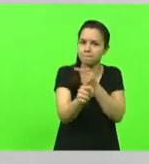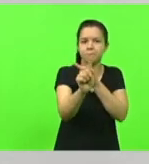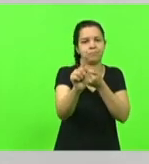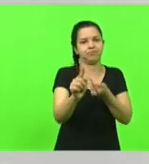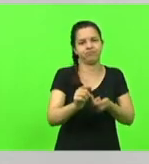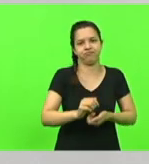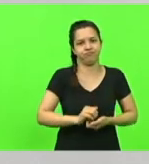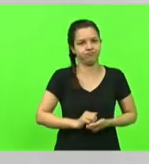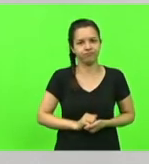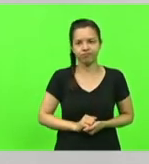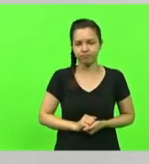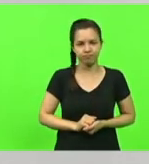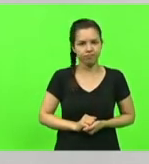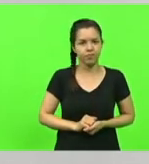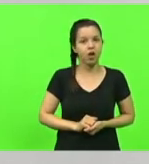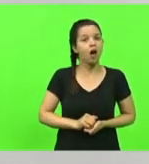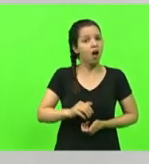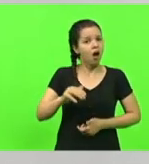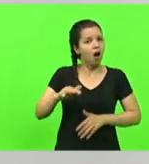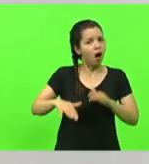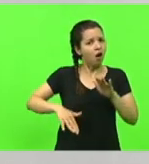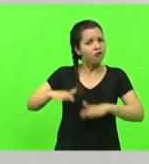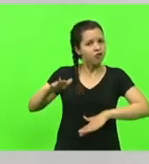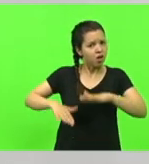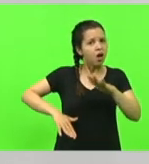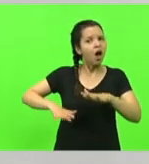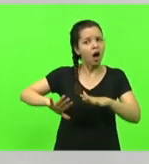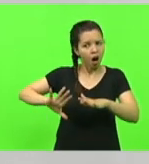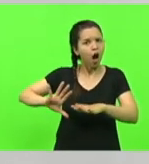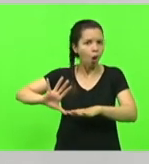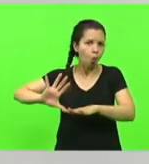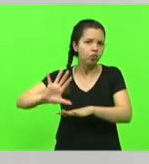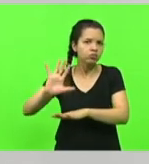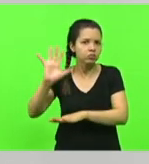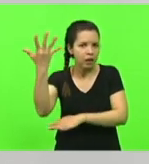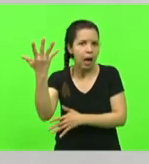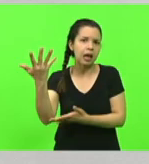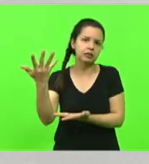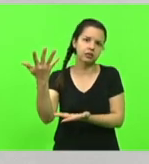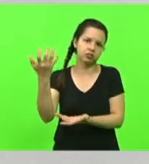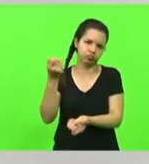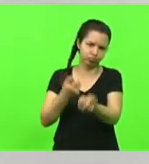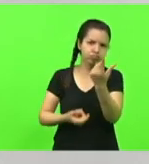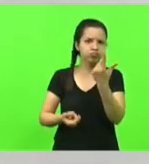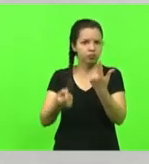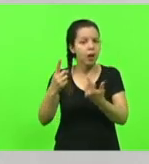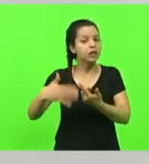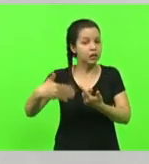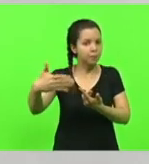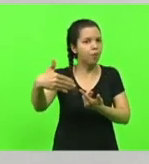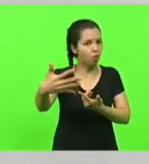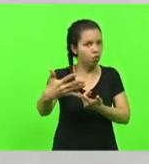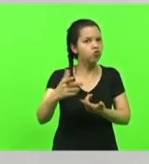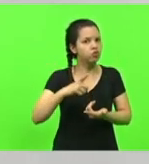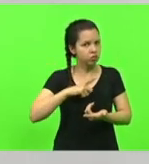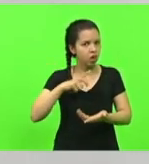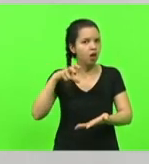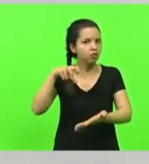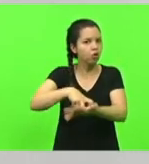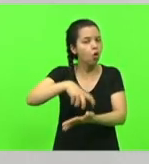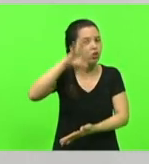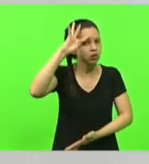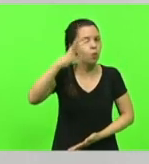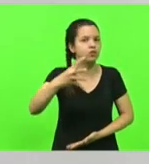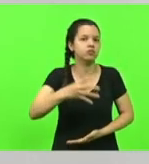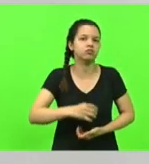Geralmente, essas excentricidades, elas acontecem, mas depois têm as suas consequências. Eu me pergunto,